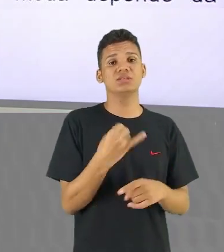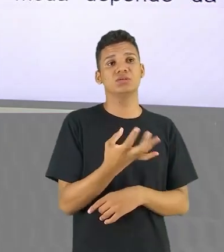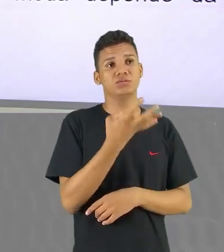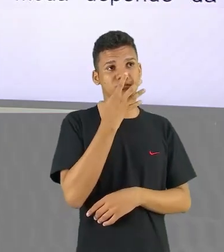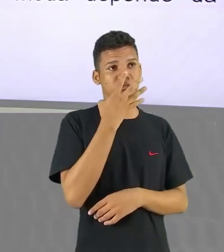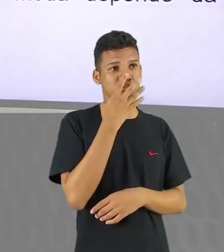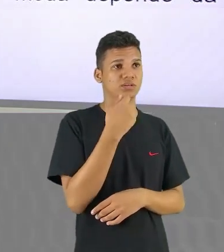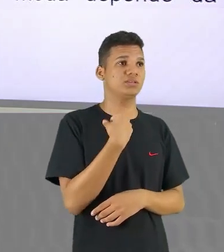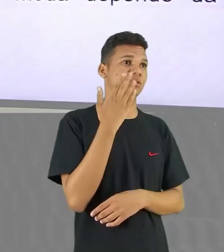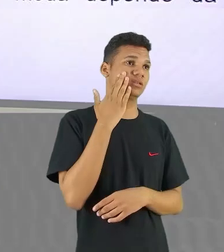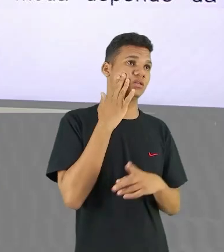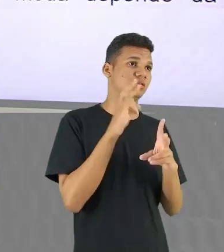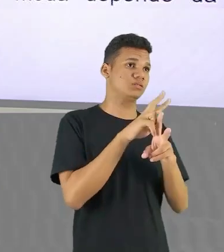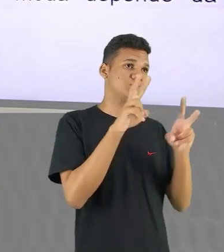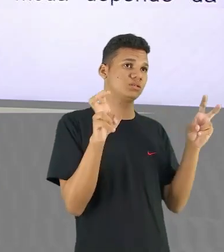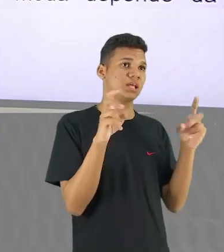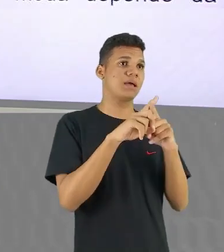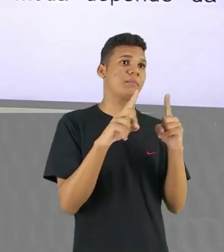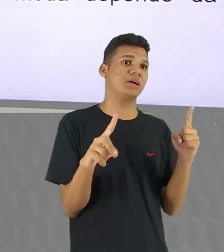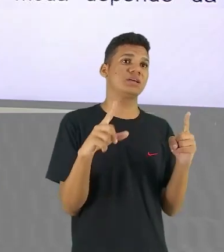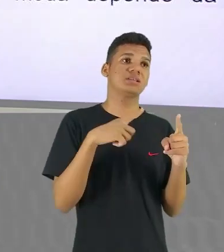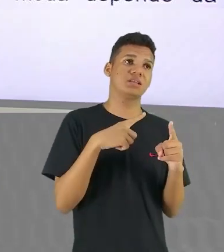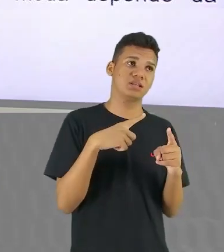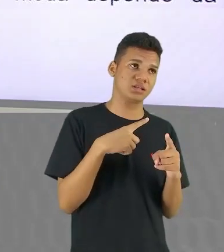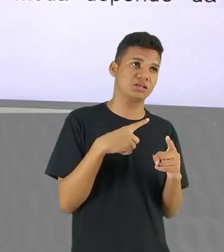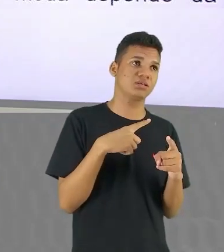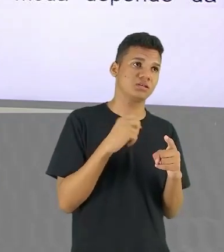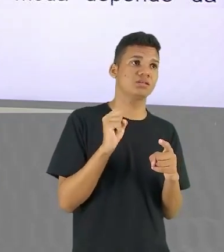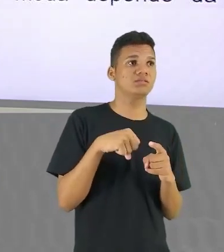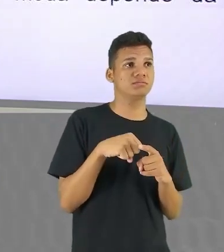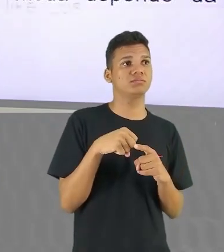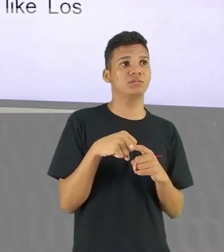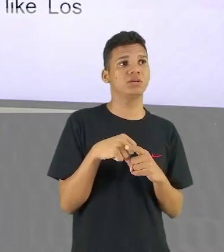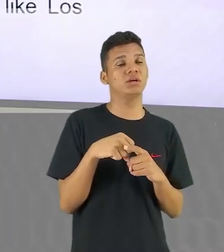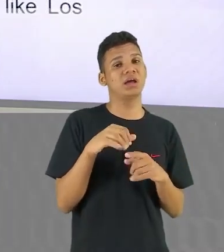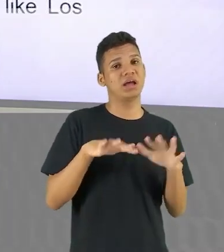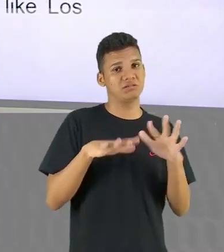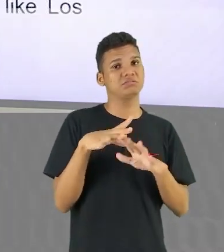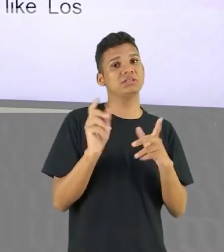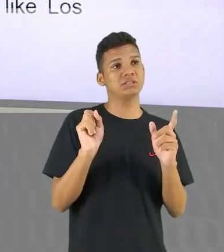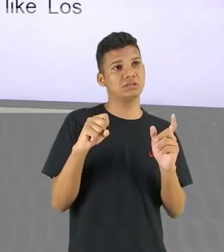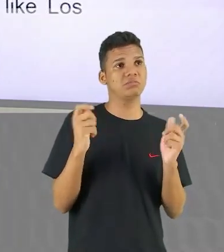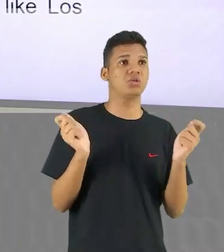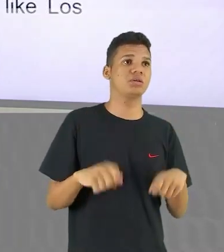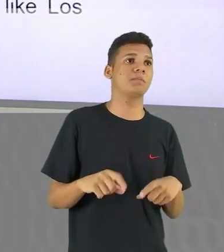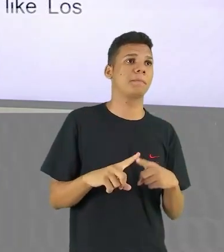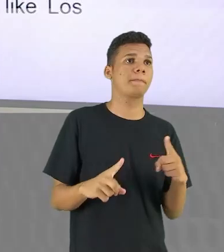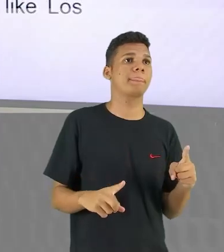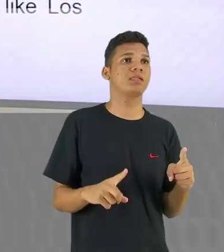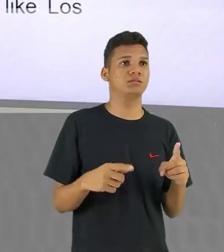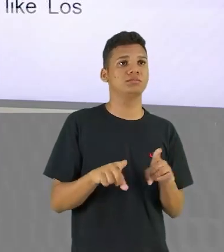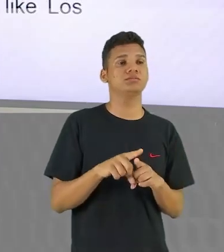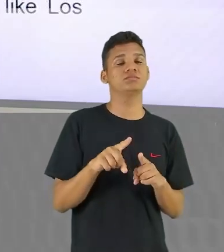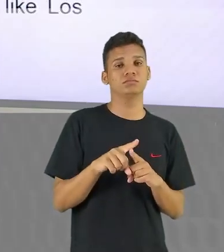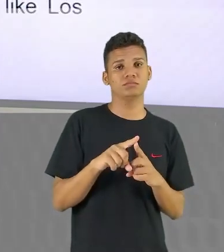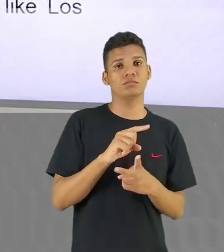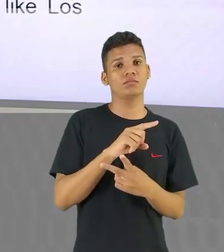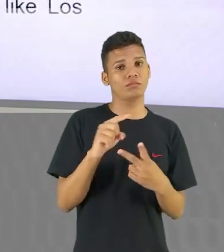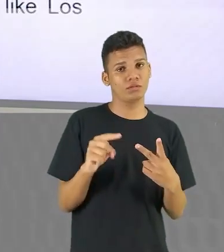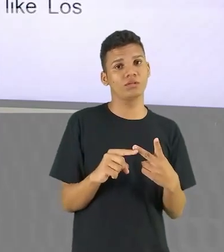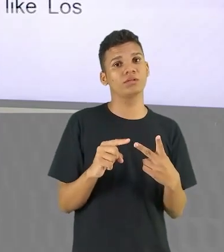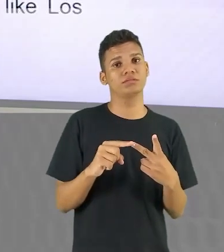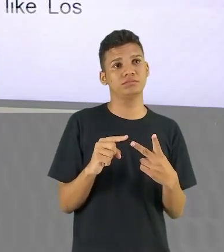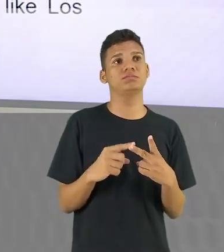a resposta correta. Em algumas questões, essa estratégia vai ser possível. Outra questão,